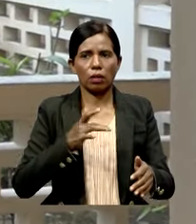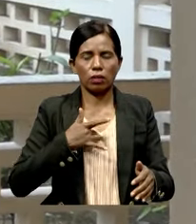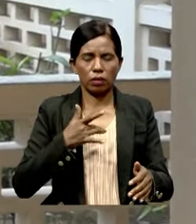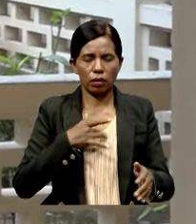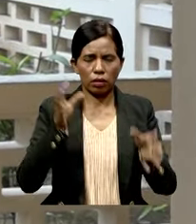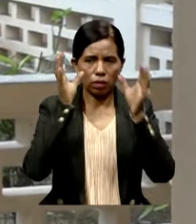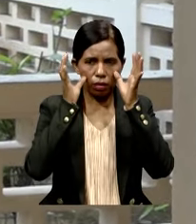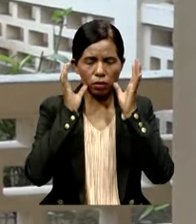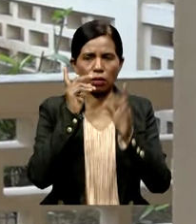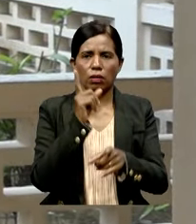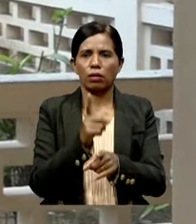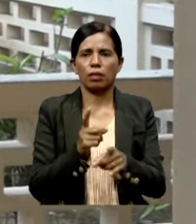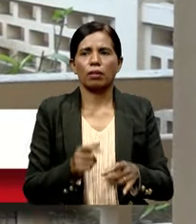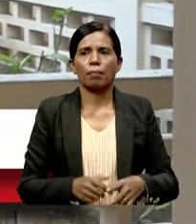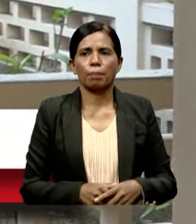triste e